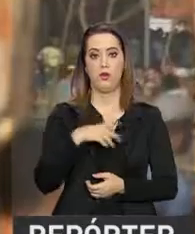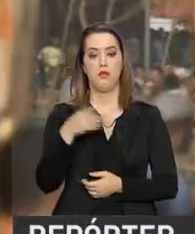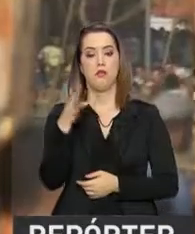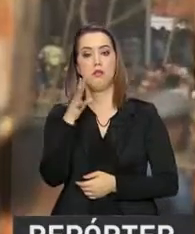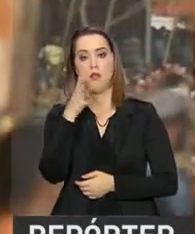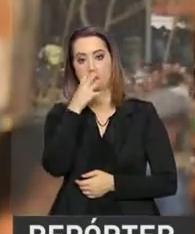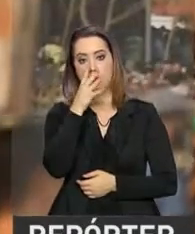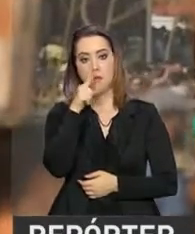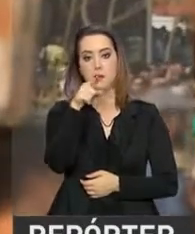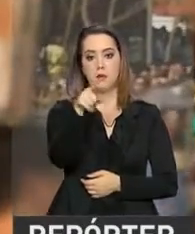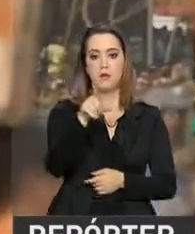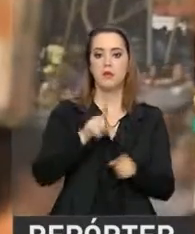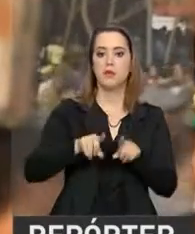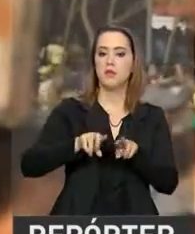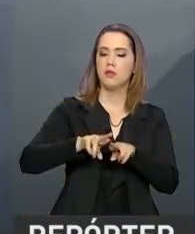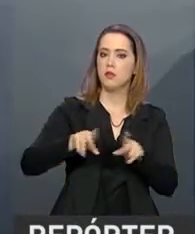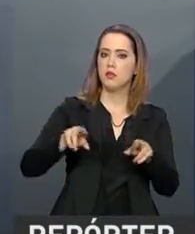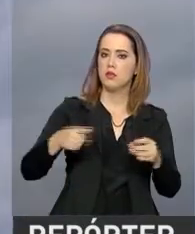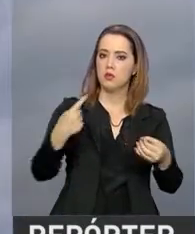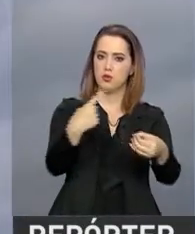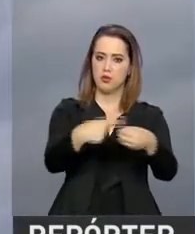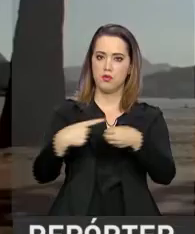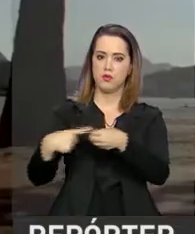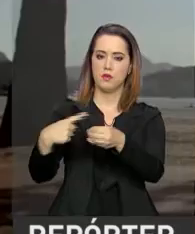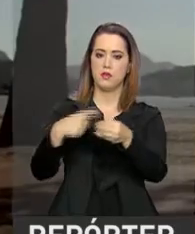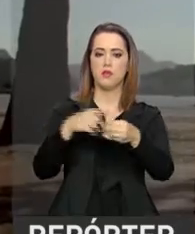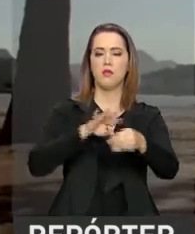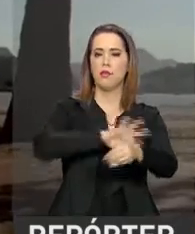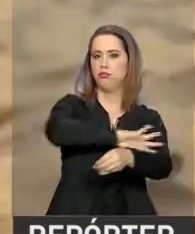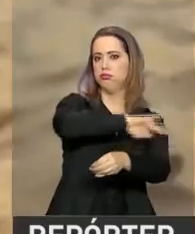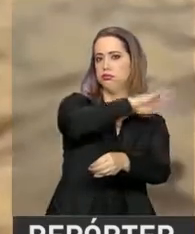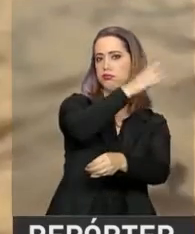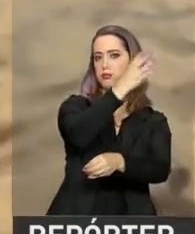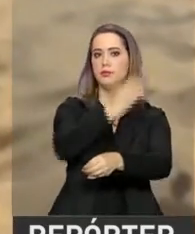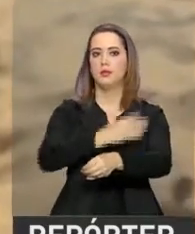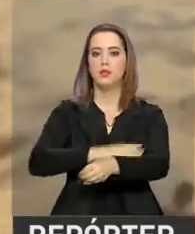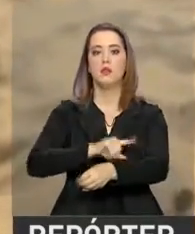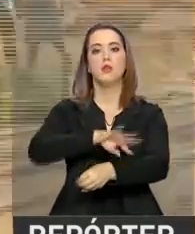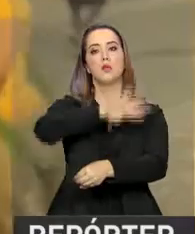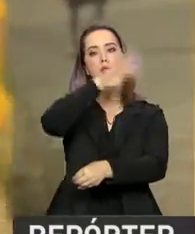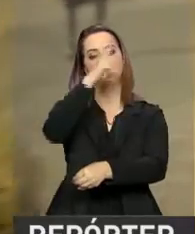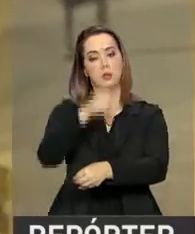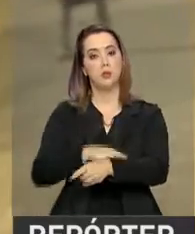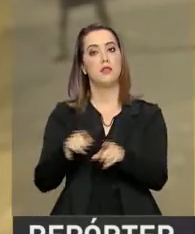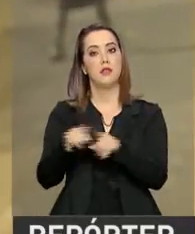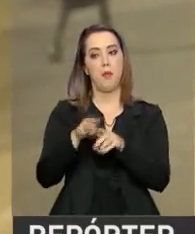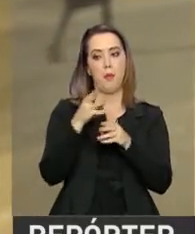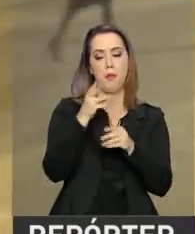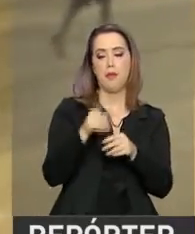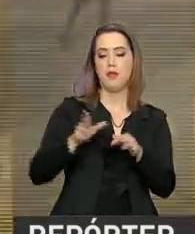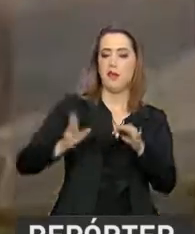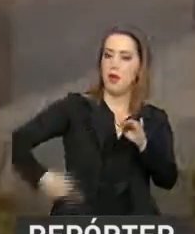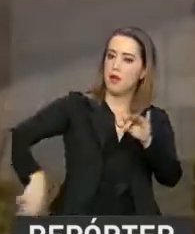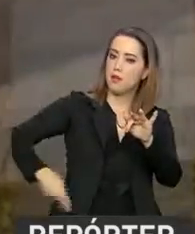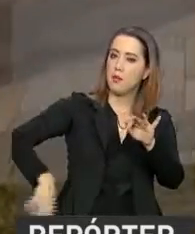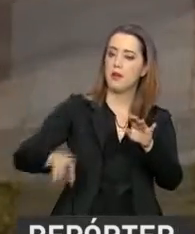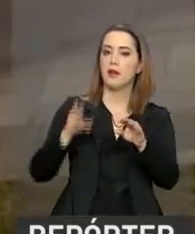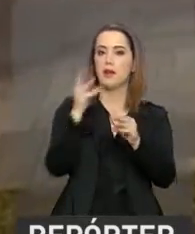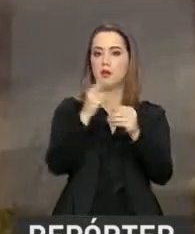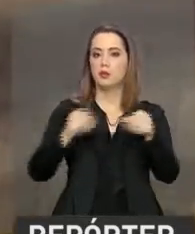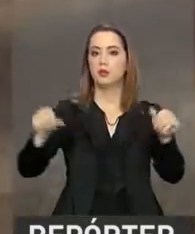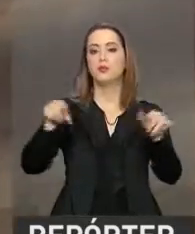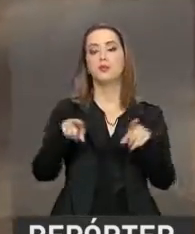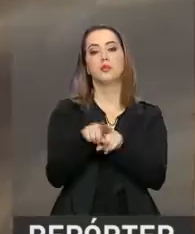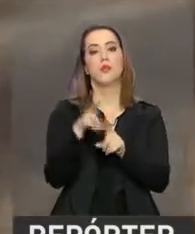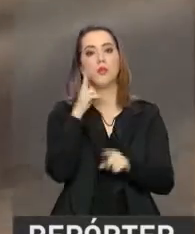Maravilhosa foram os bulevares olímpicos, o Corcovado e as praias. Quase 1 milhão e 200 mil turistas